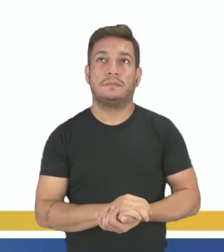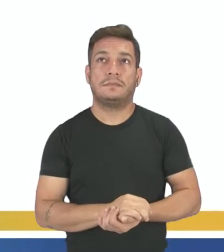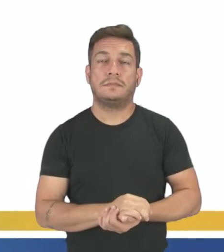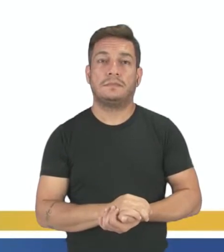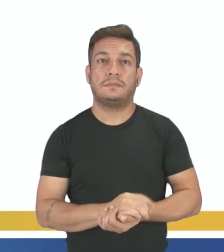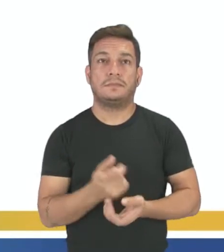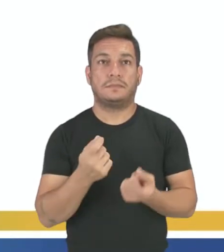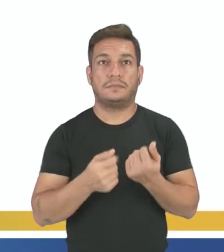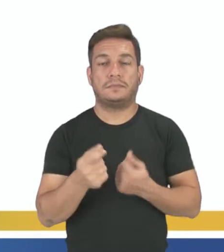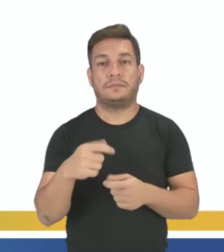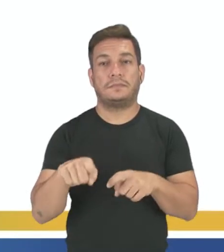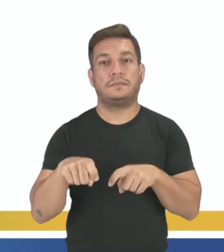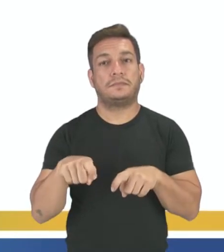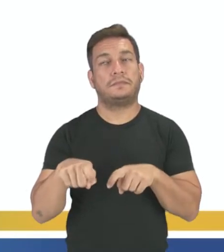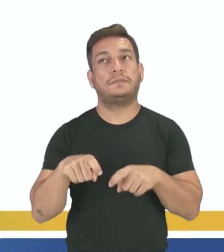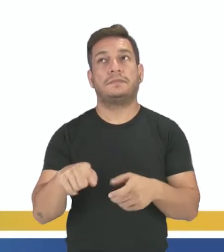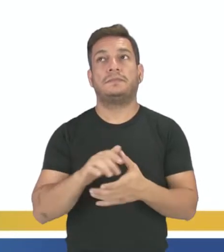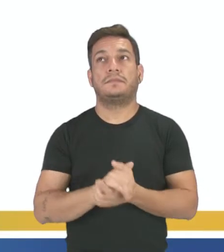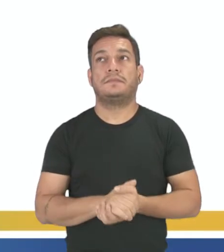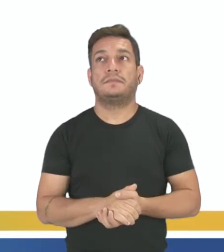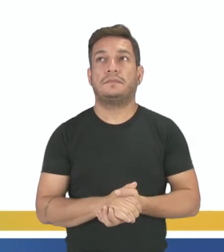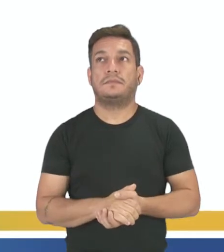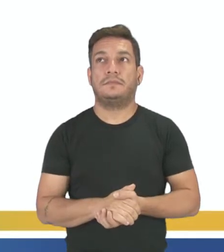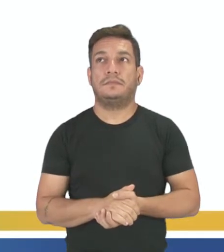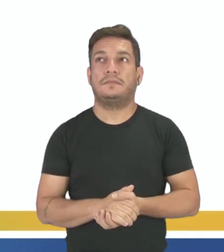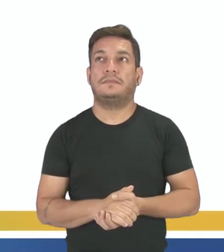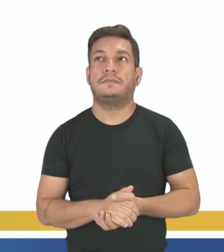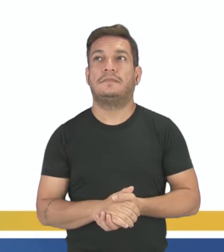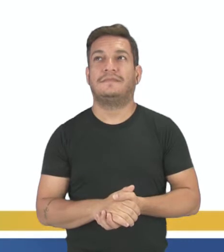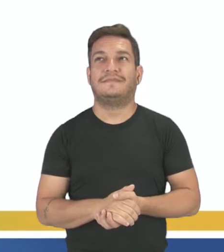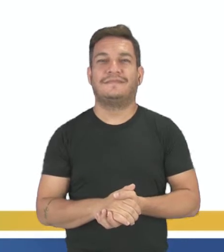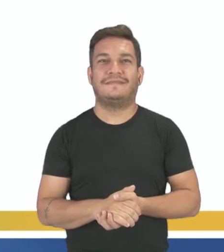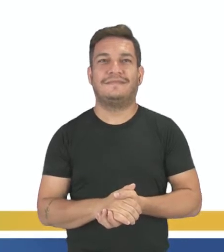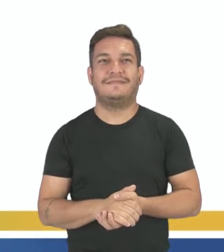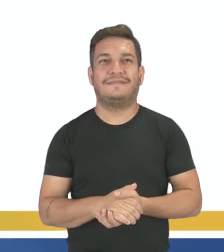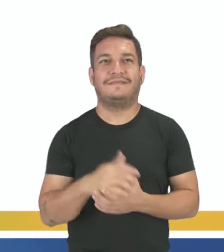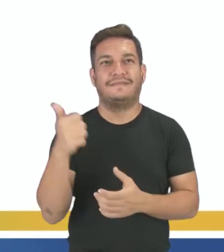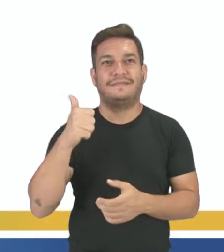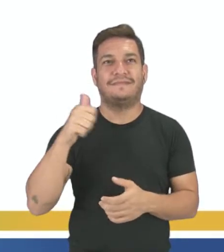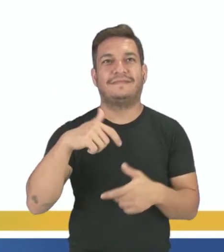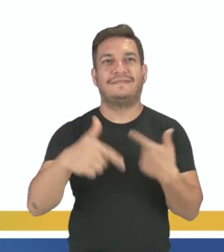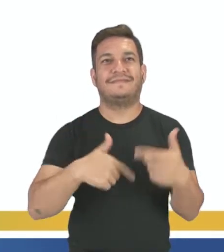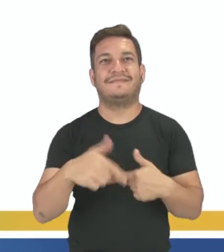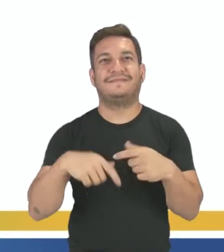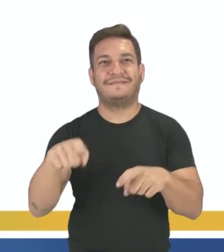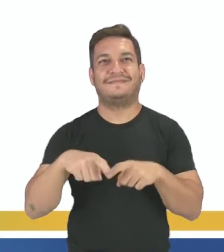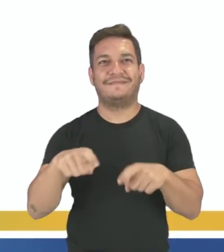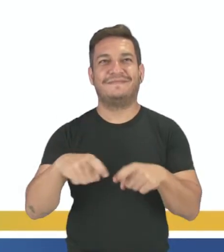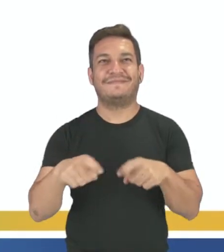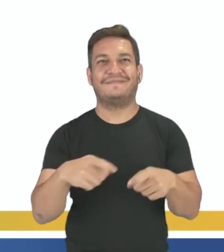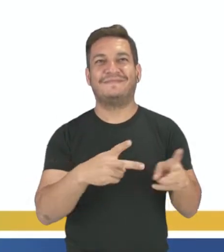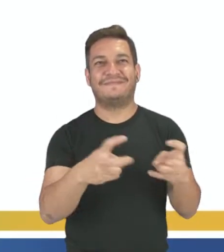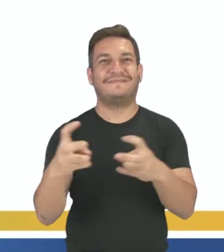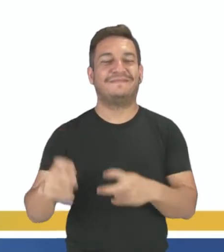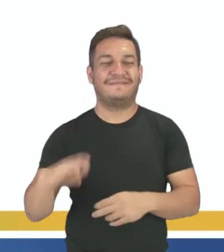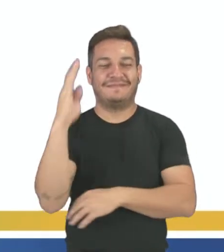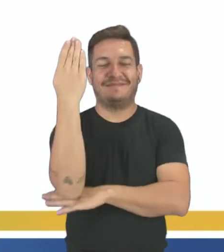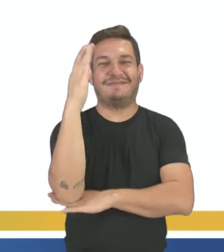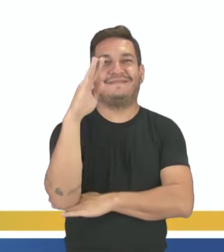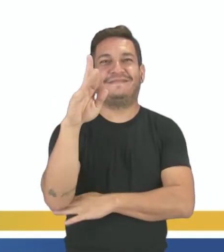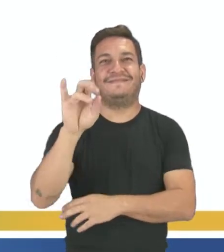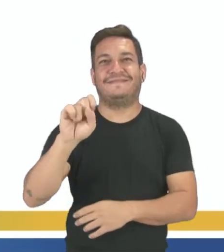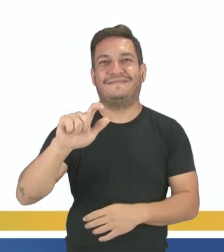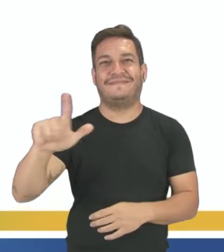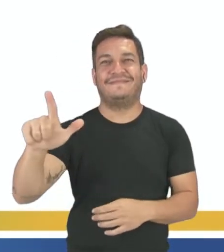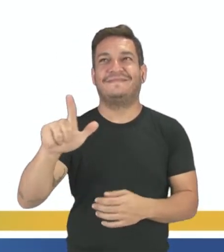A economia colonial. Então, como vocês sabem, a primeira atividade econômica da colônia foi a extração do pau-brasil, e